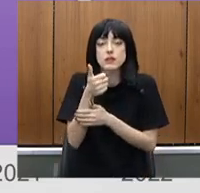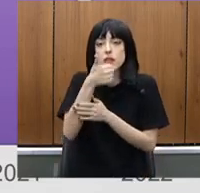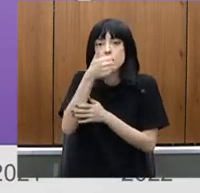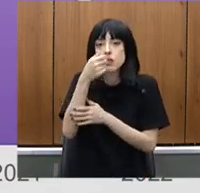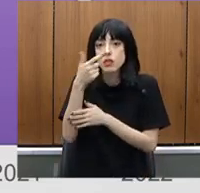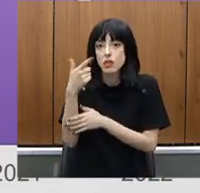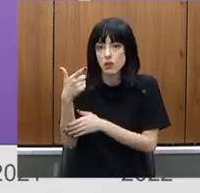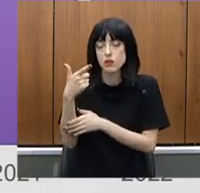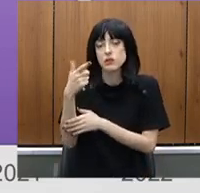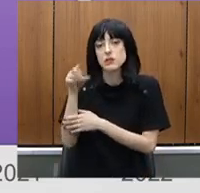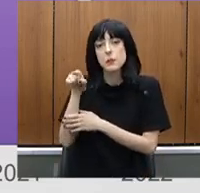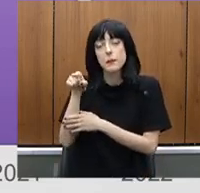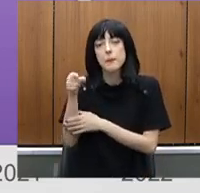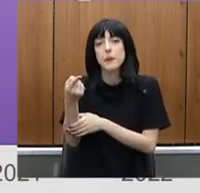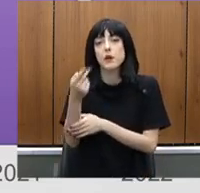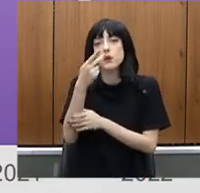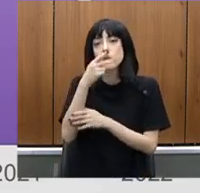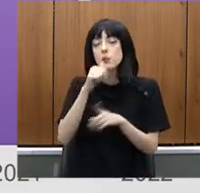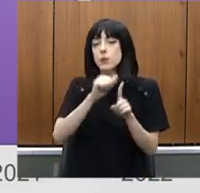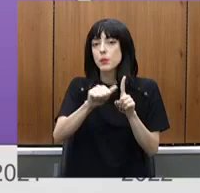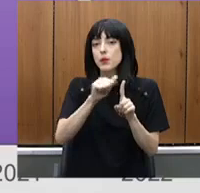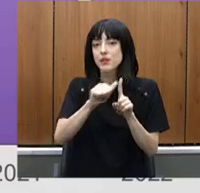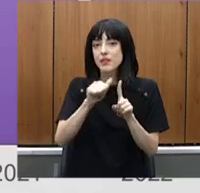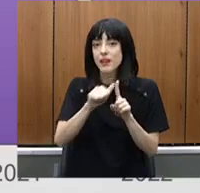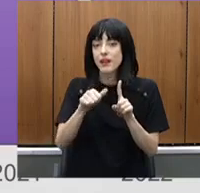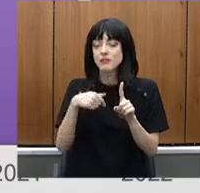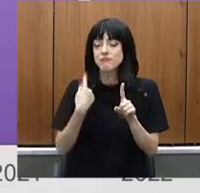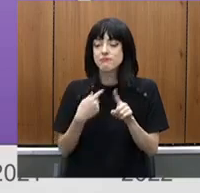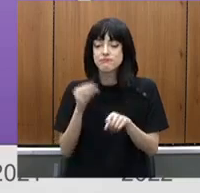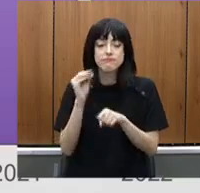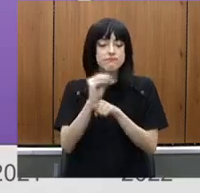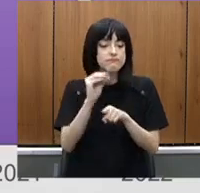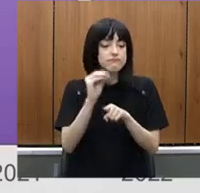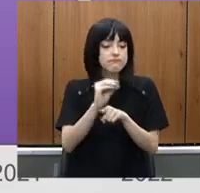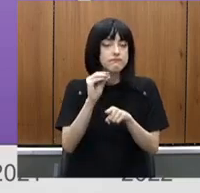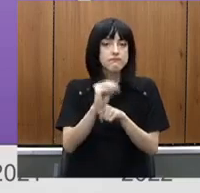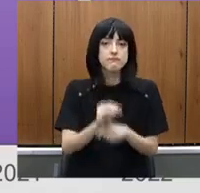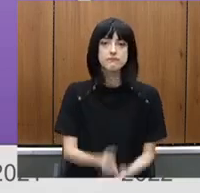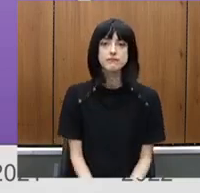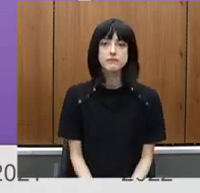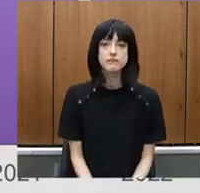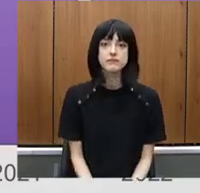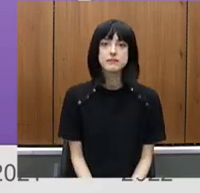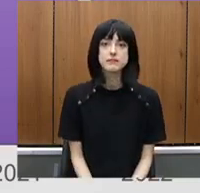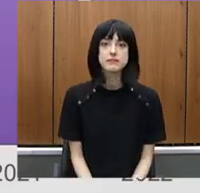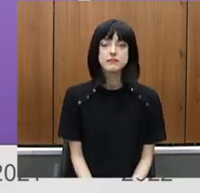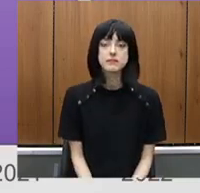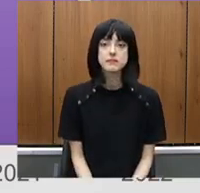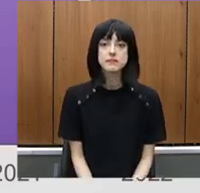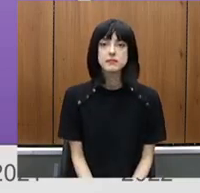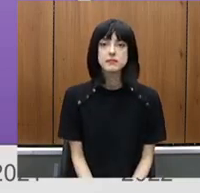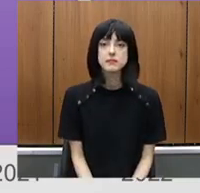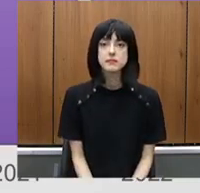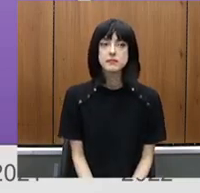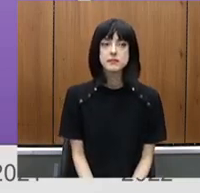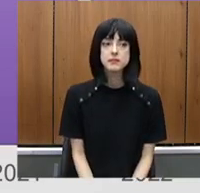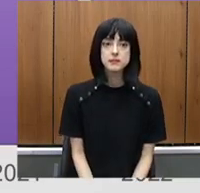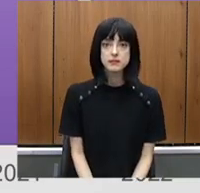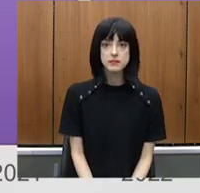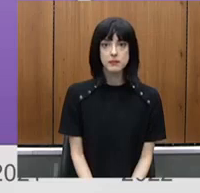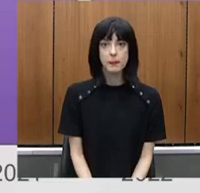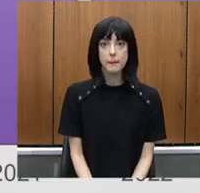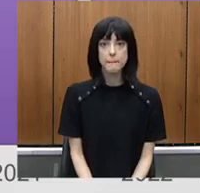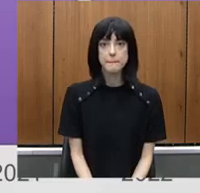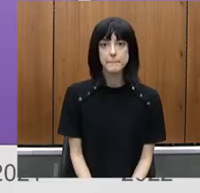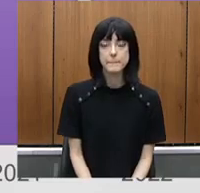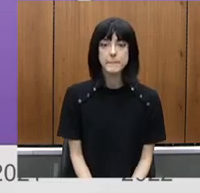né mulheres atendidas pelo protocolo da polícia militar e depois desse atendimento desdobra então naquele serviço que são nove visitas que